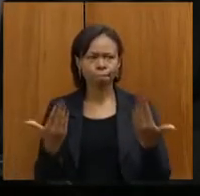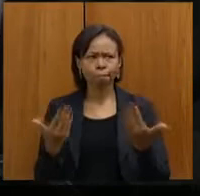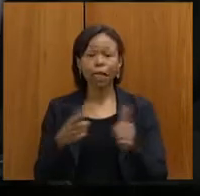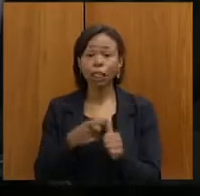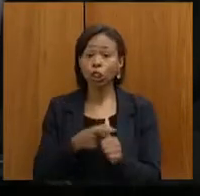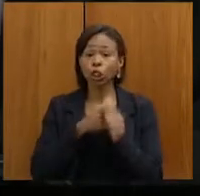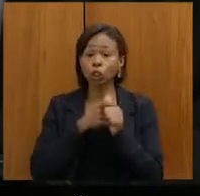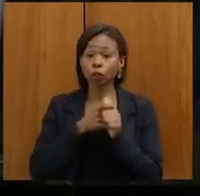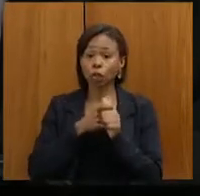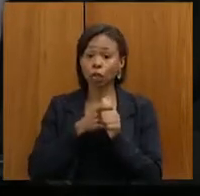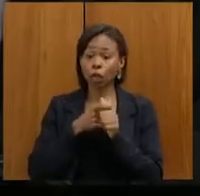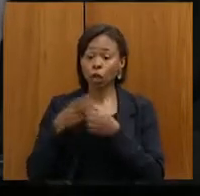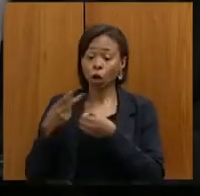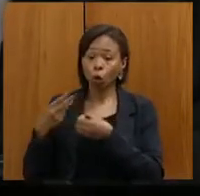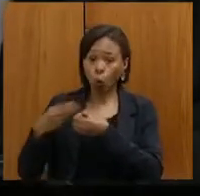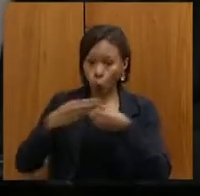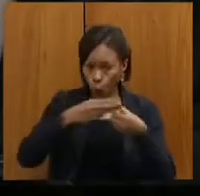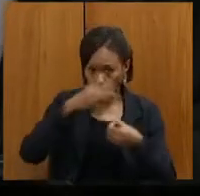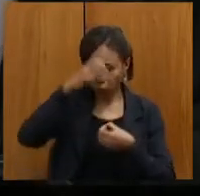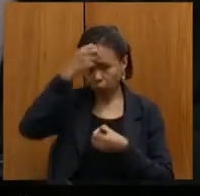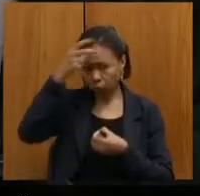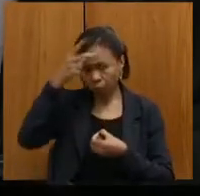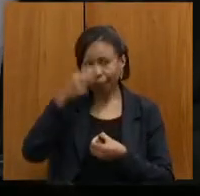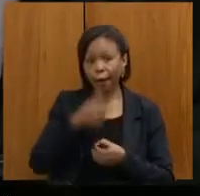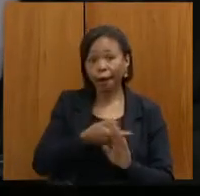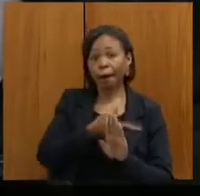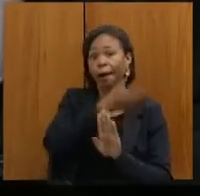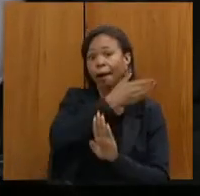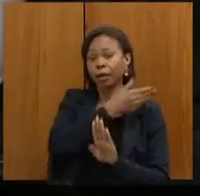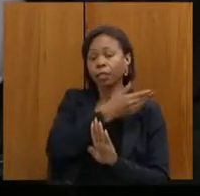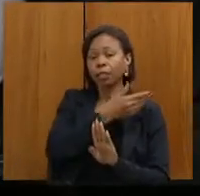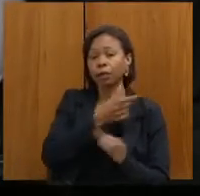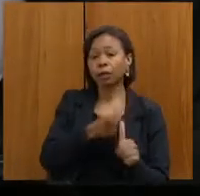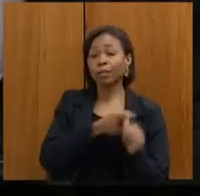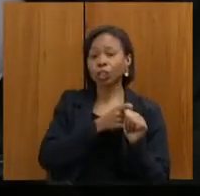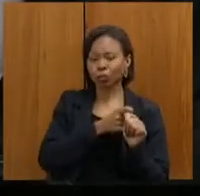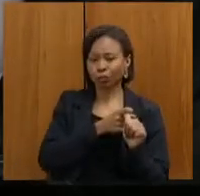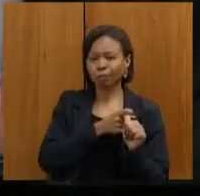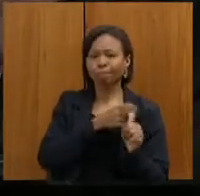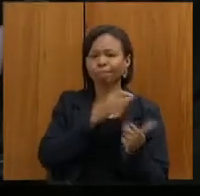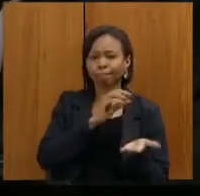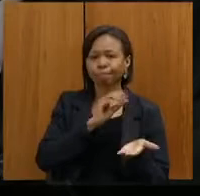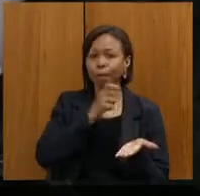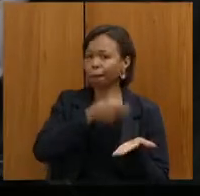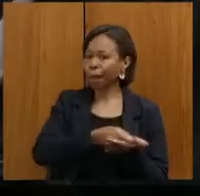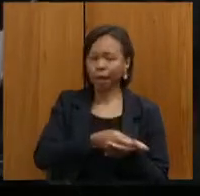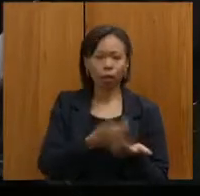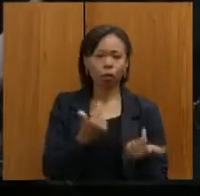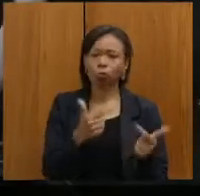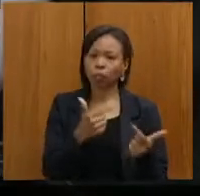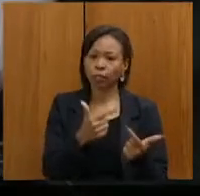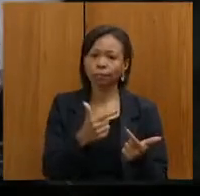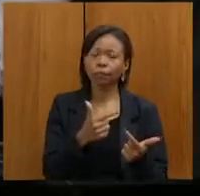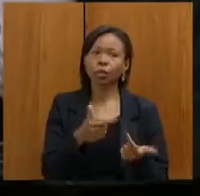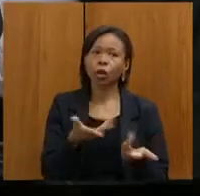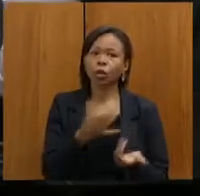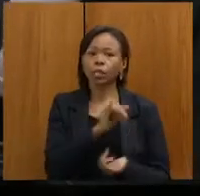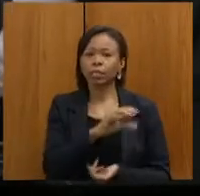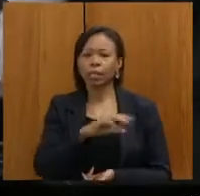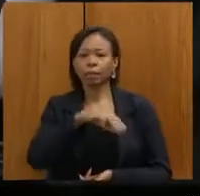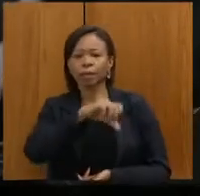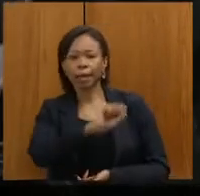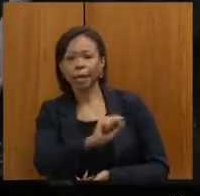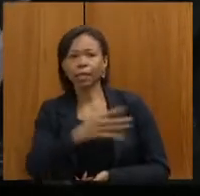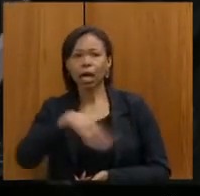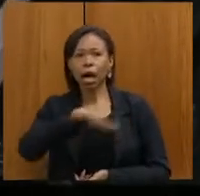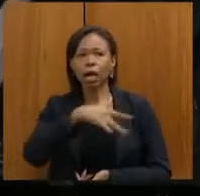o antigo vendo deixou calote de ICMS e IPVA com os municípios e na área da saúde todos os dois casos equacionados